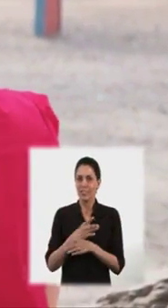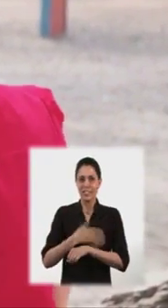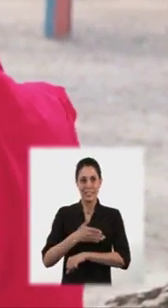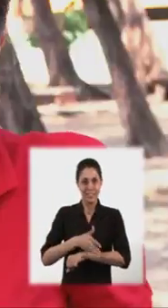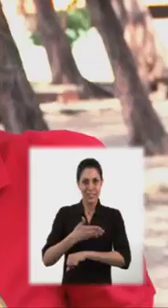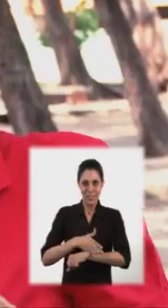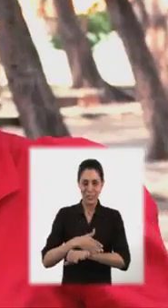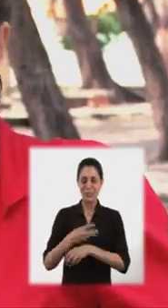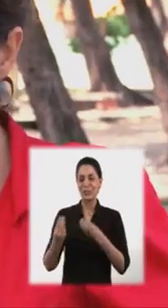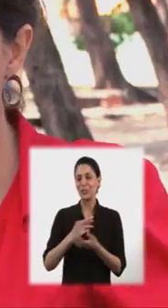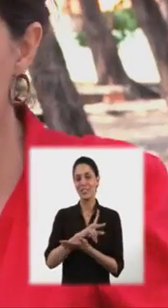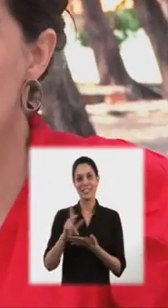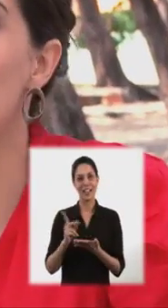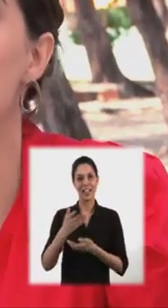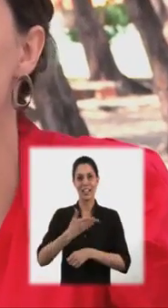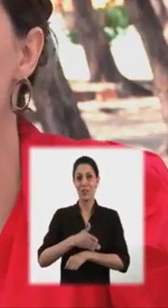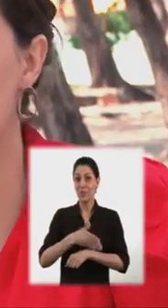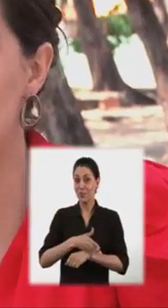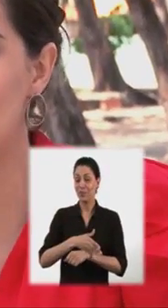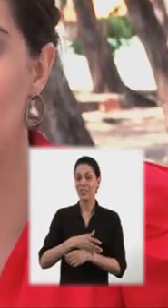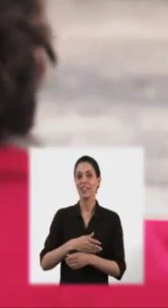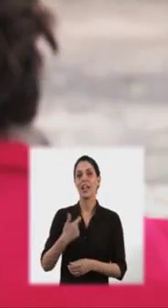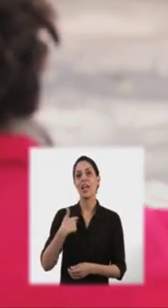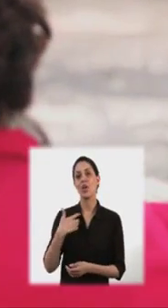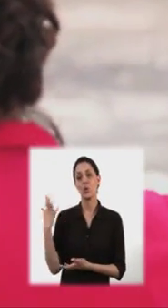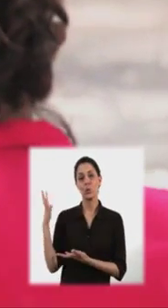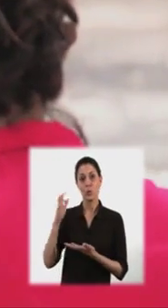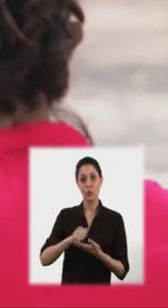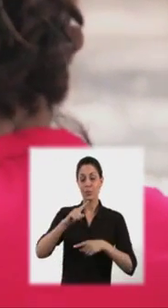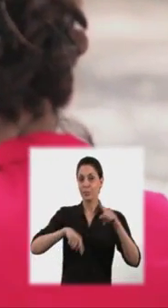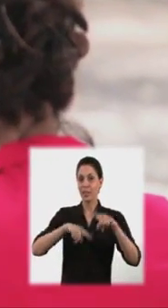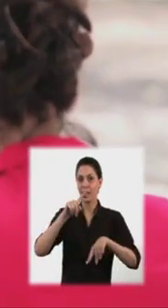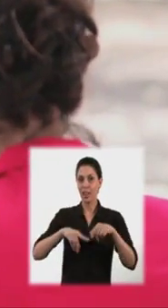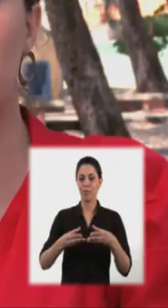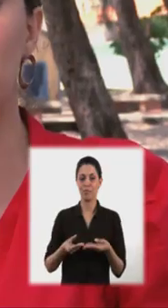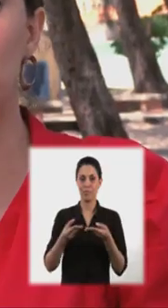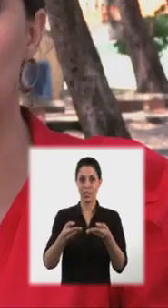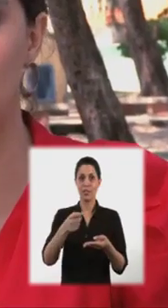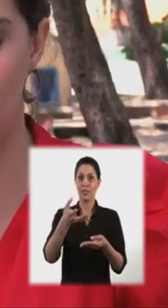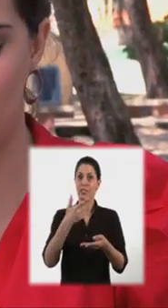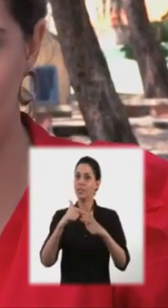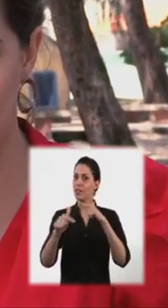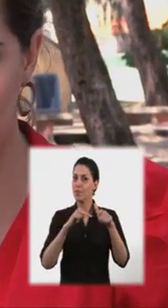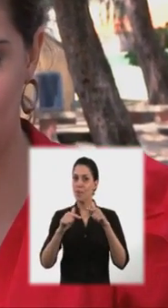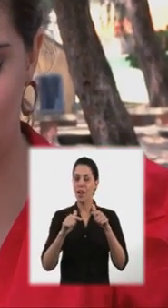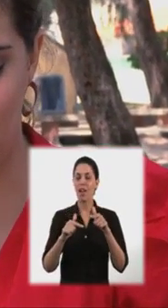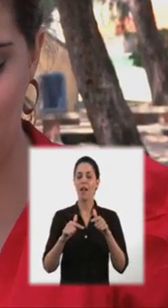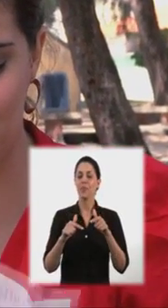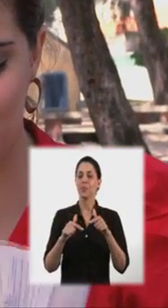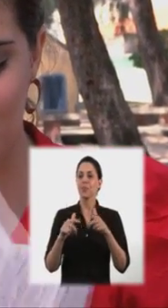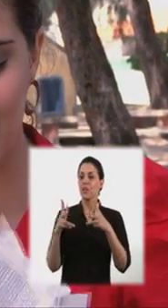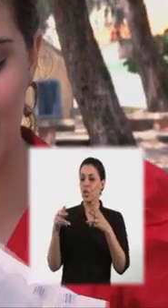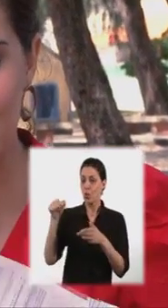eu trouxe para você aqui o material. Certo. Que eu gostaria que você trabalhasse nele, assim como a gente trabalhou aqui no convite. Eu trouxe aqui uma bula de remédio,